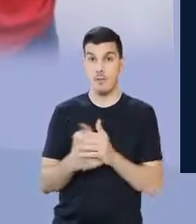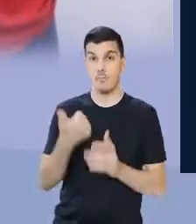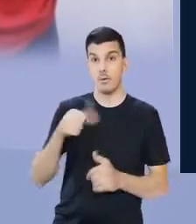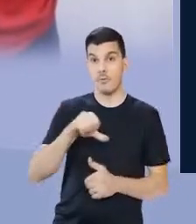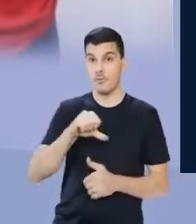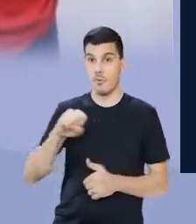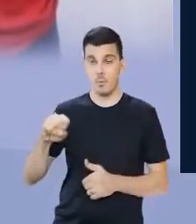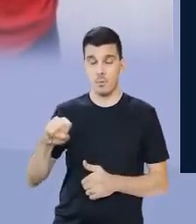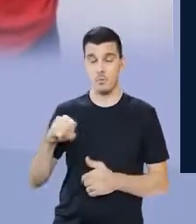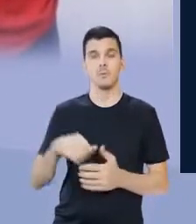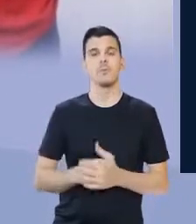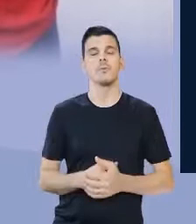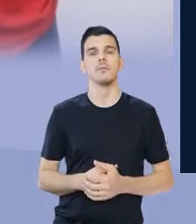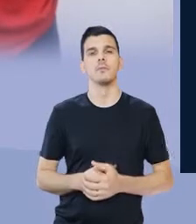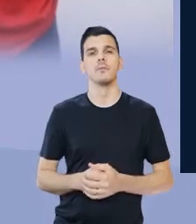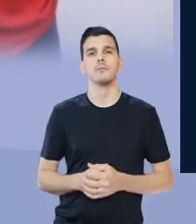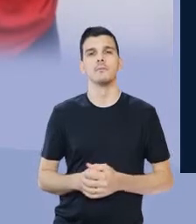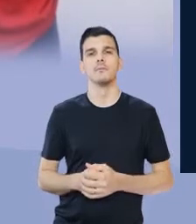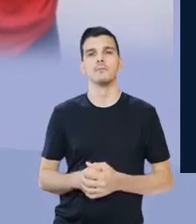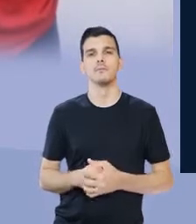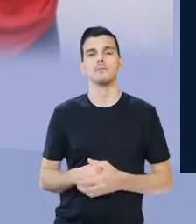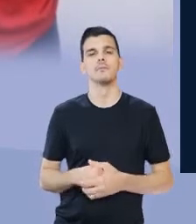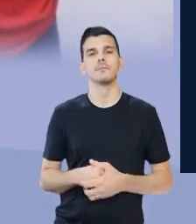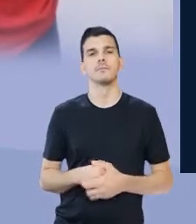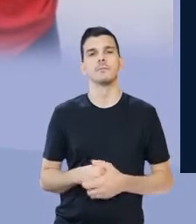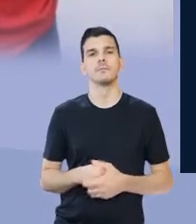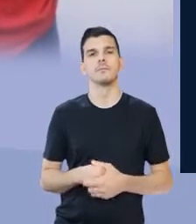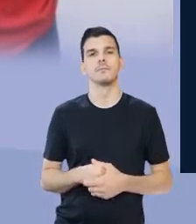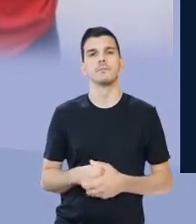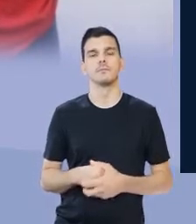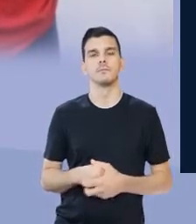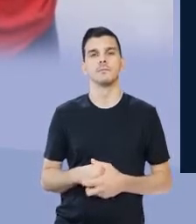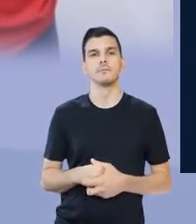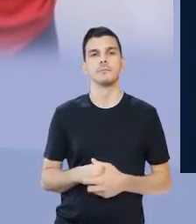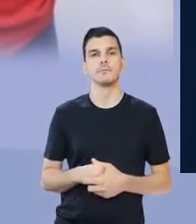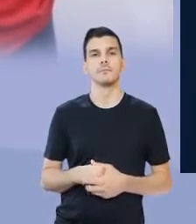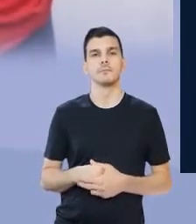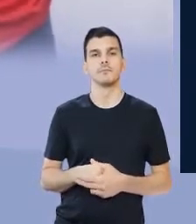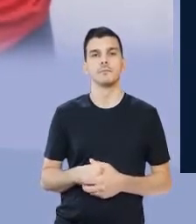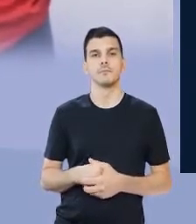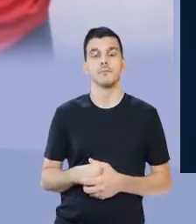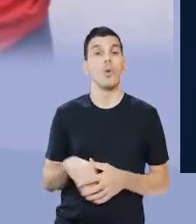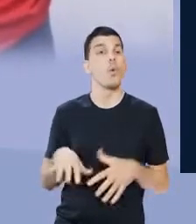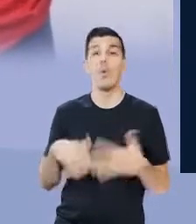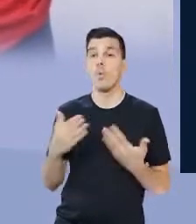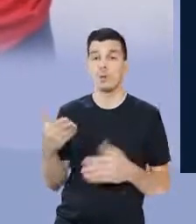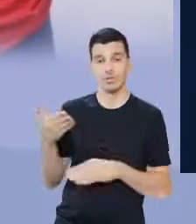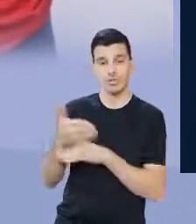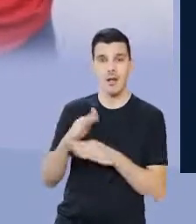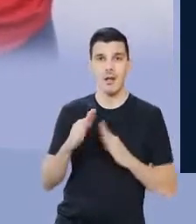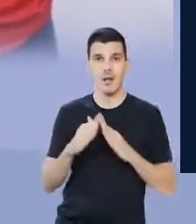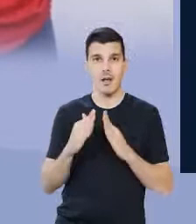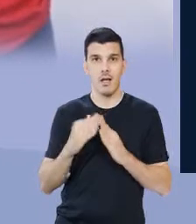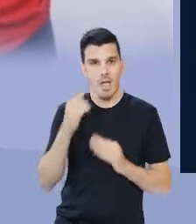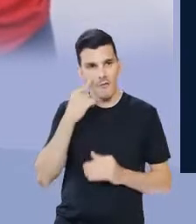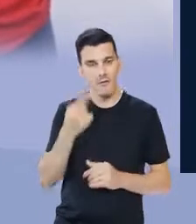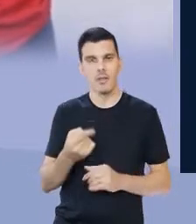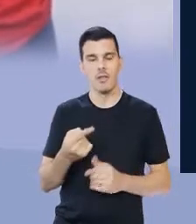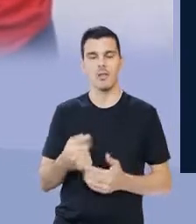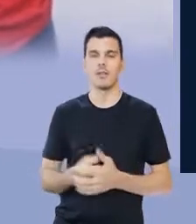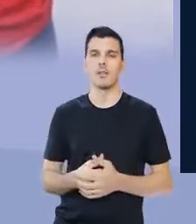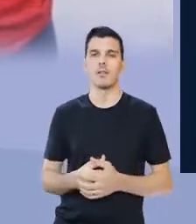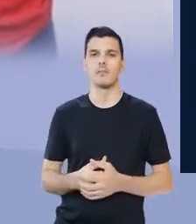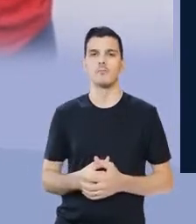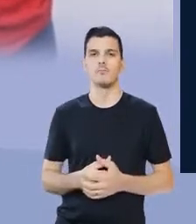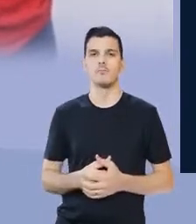em 98. When I arrived home, I saw her. When? Quando eu cheguei em casa, eu a vi.